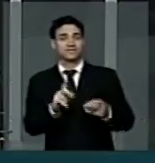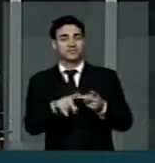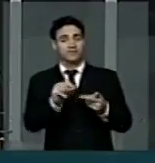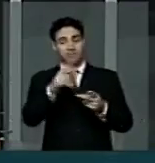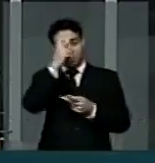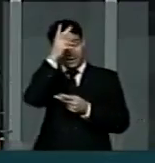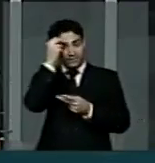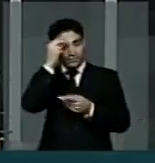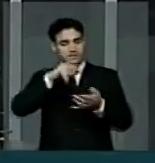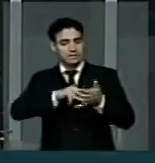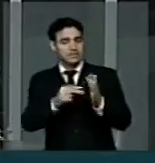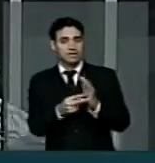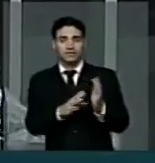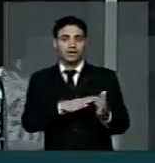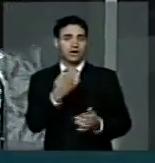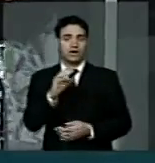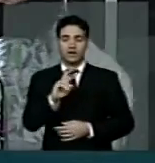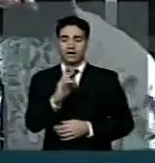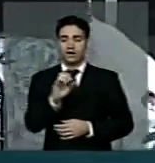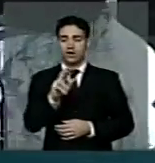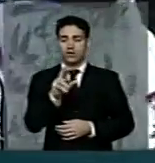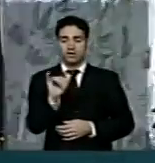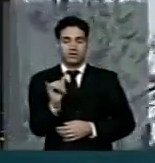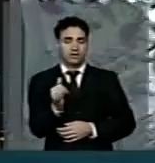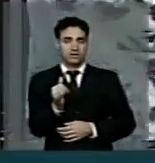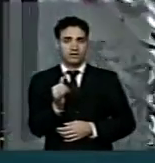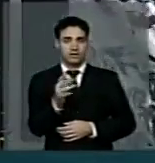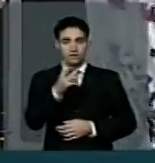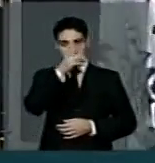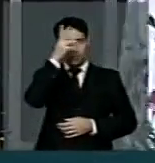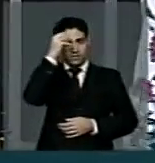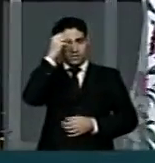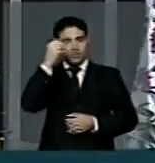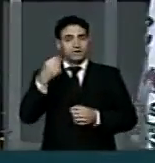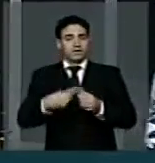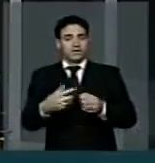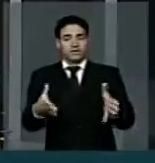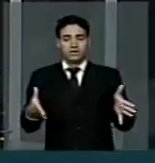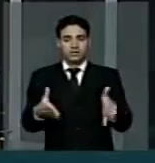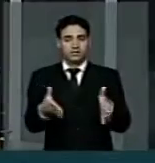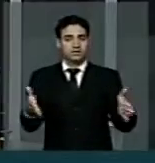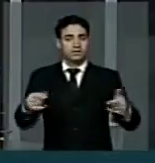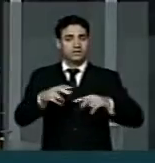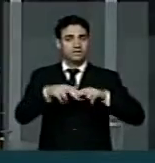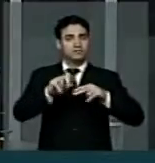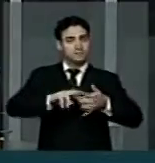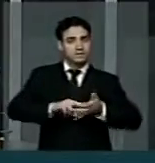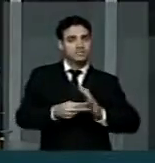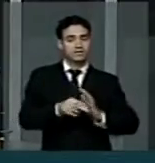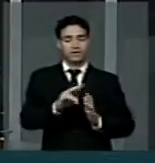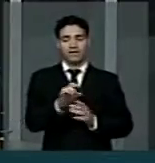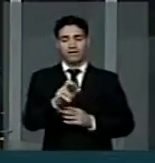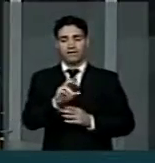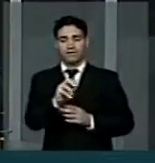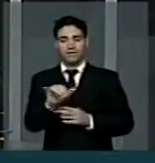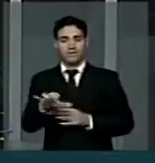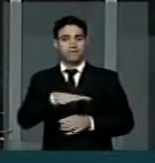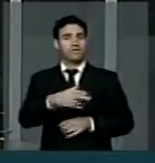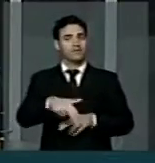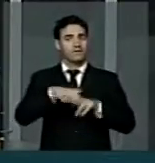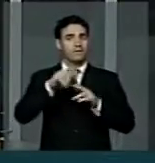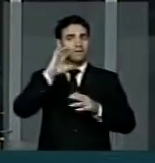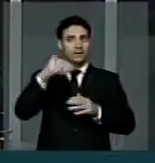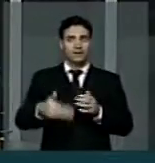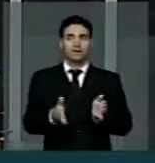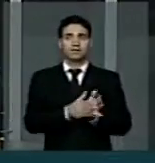herói. Ser prefeito hoje, quer de município grande, médio, pequeno, é ser verdadeiro herói. Por isso a minha homenagem, o meu respeito a